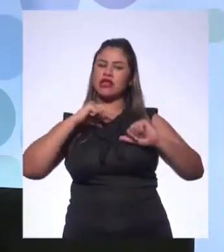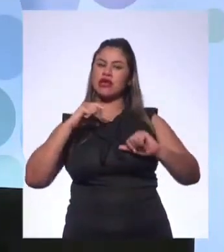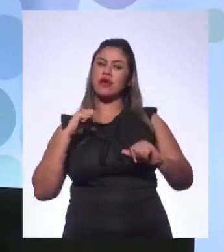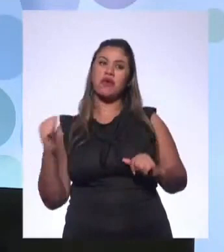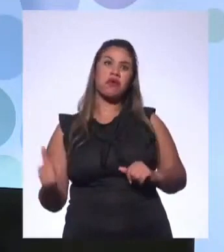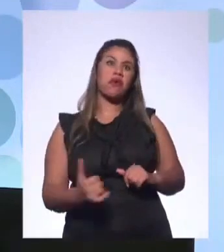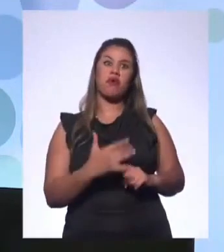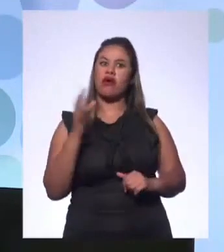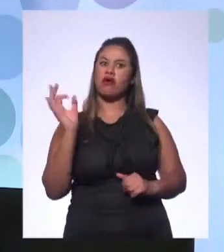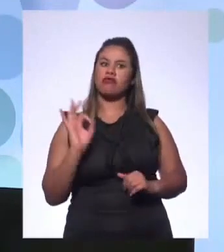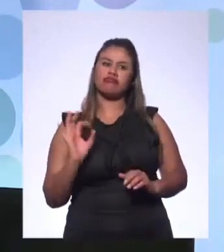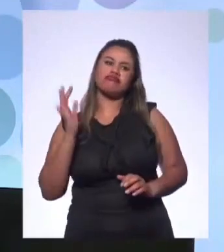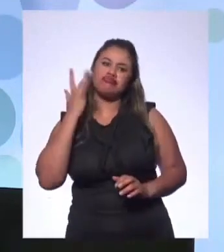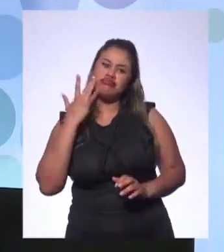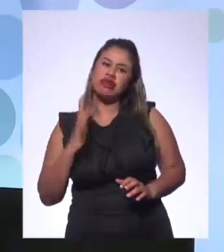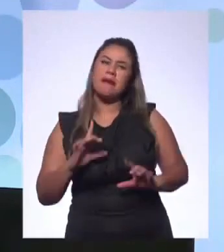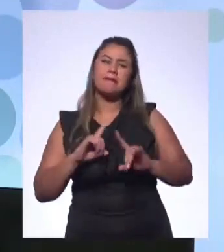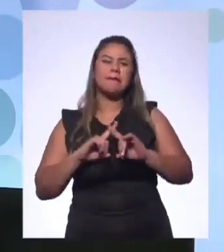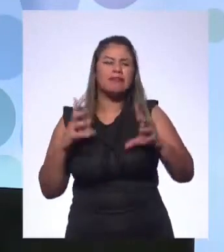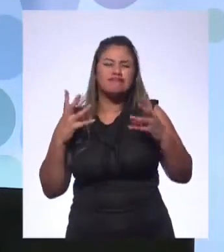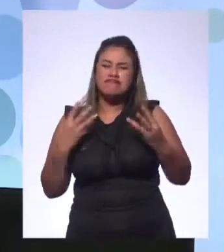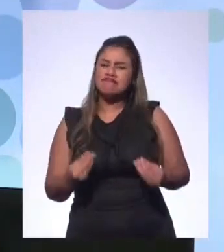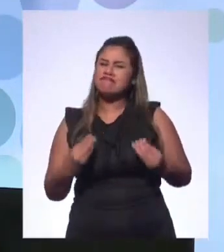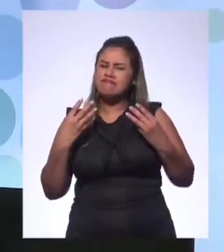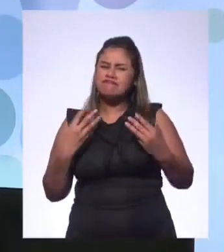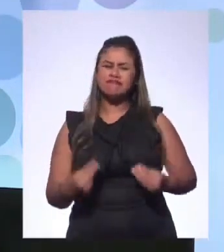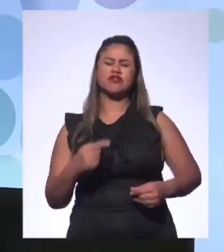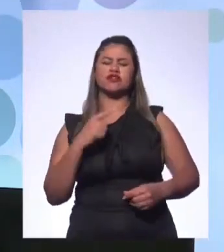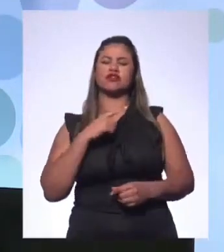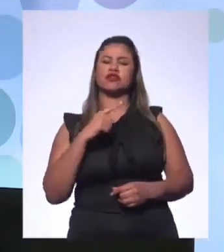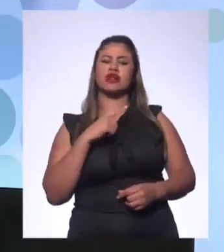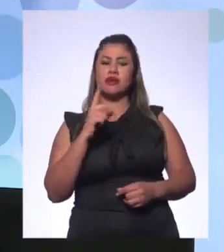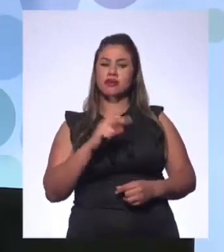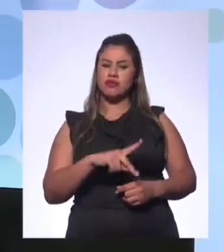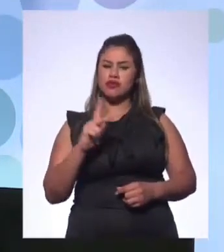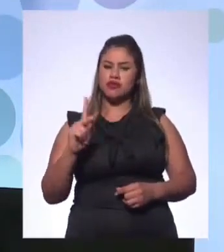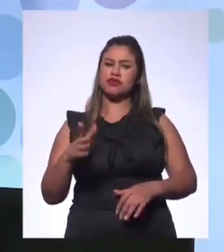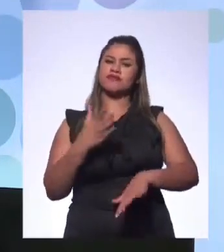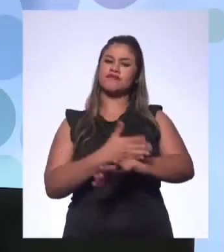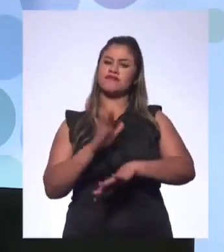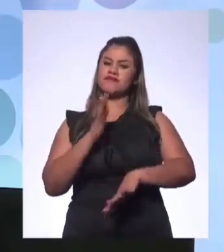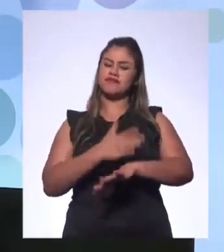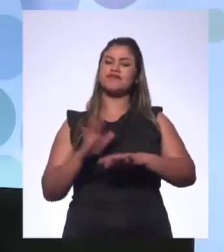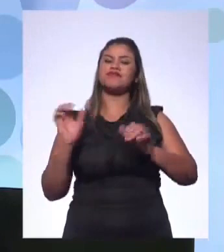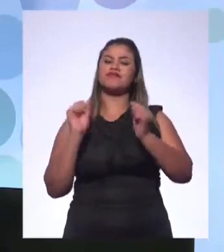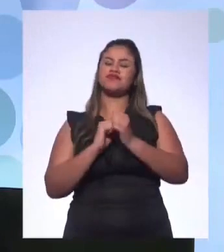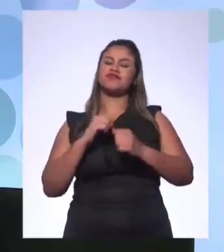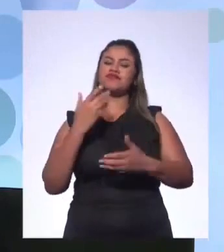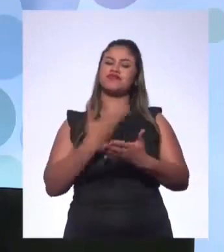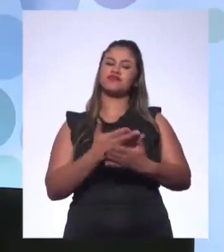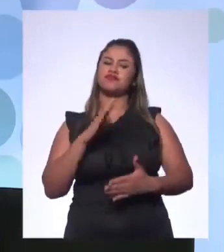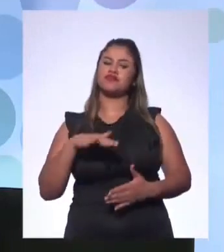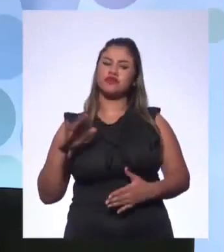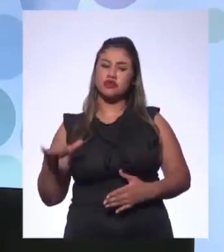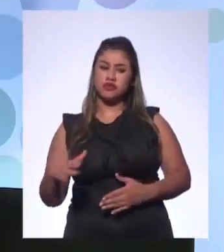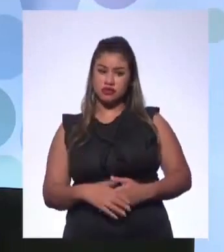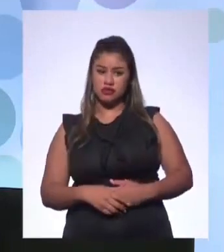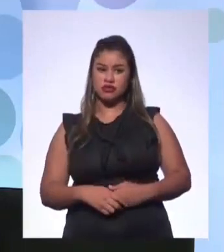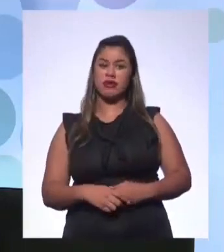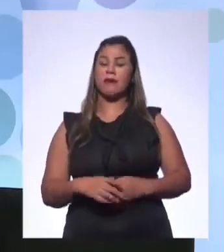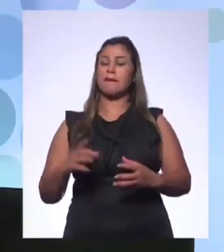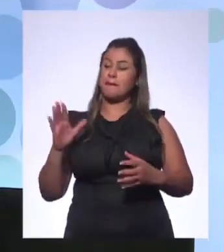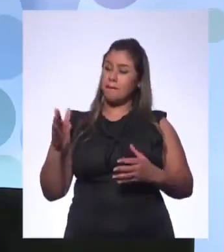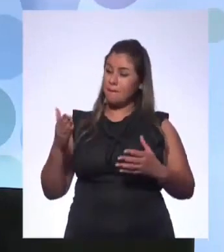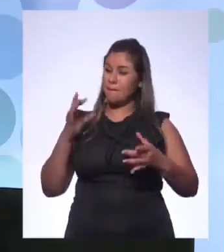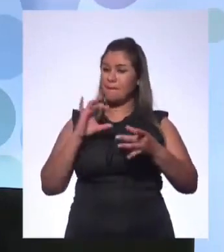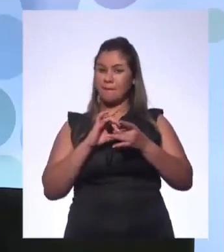dizer em quantos %, mas isso melhora muito. Os professores, sei que têm feito esse exercício com os alunos, mas eu brincava com eles, pega a